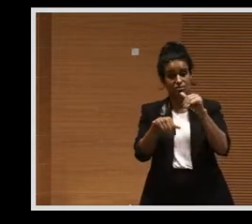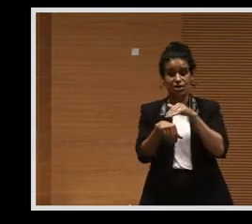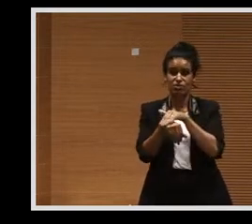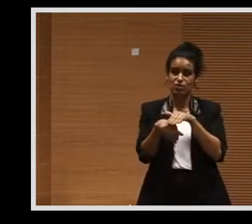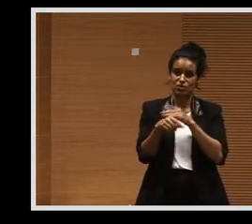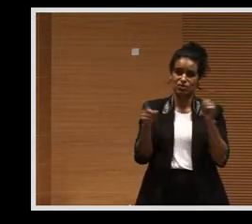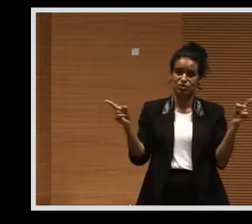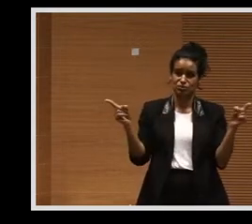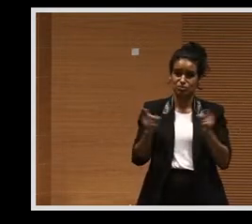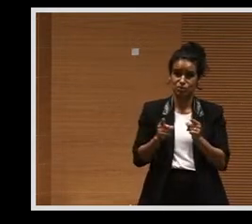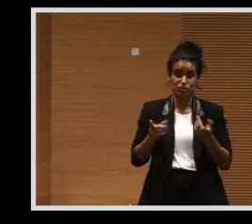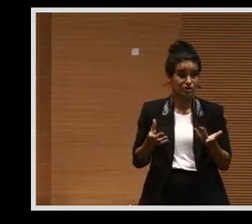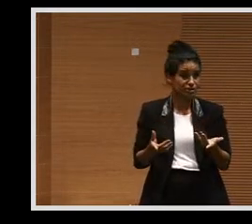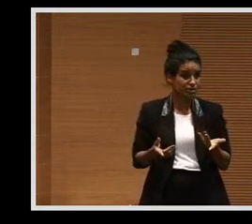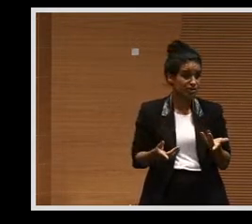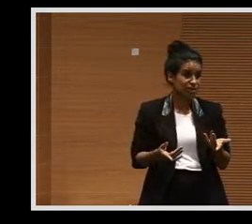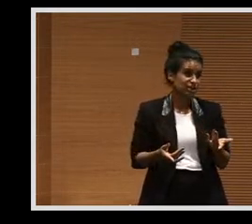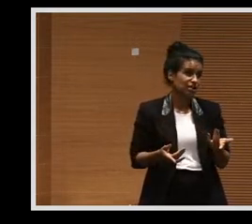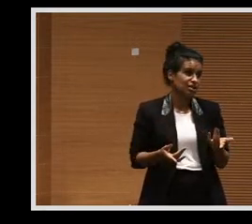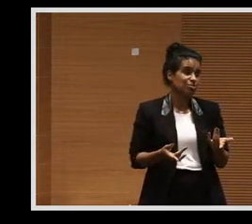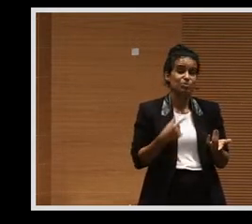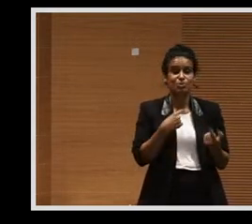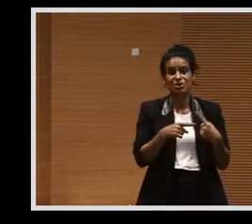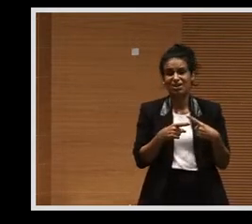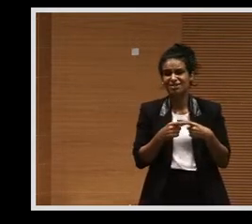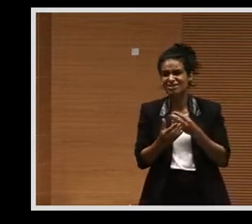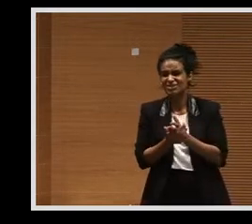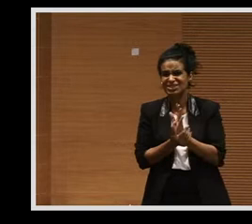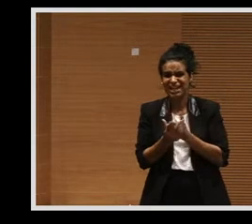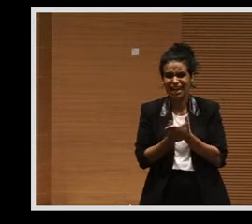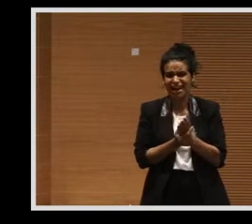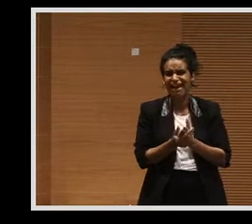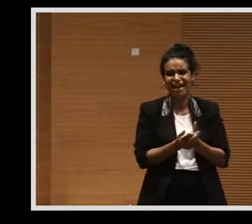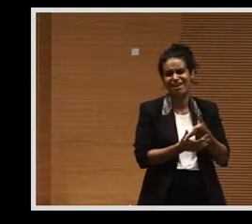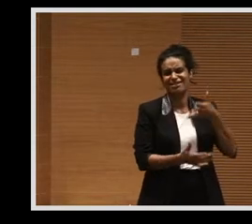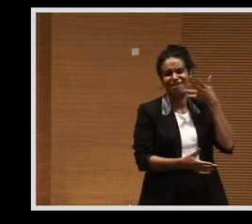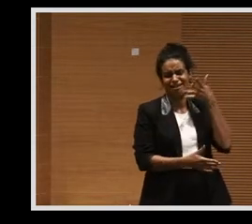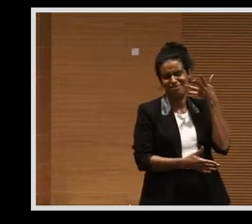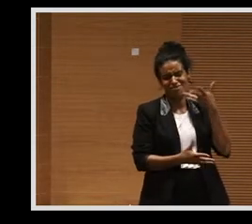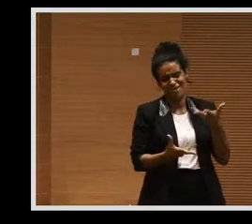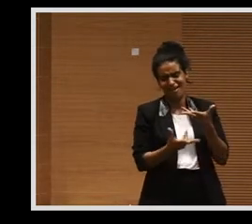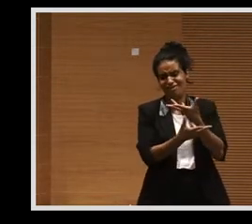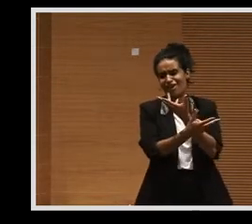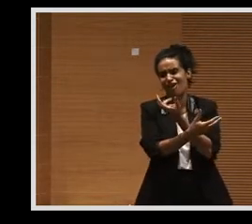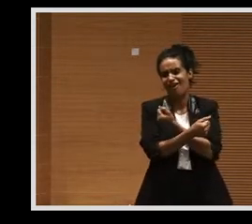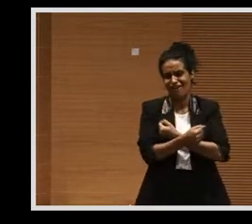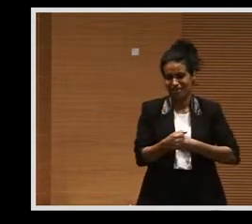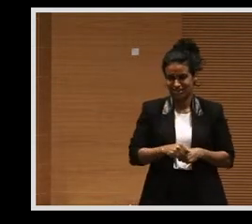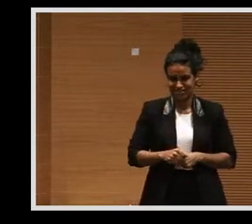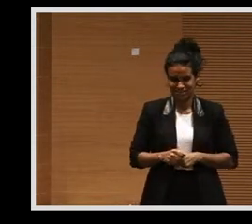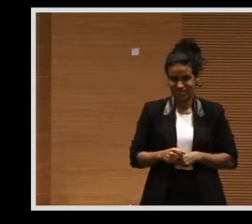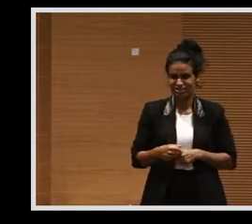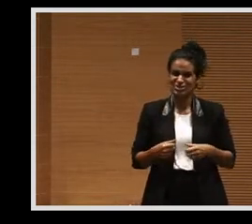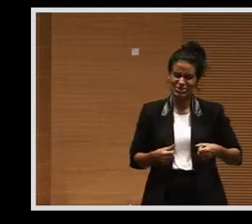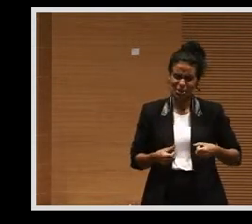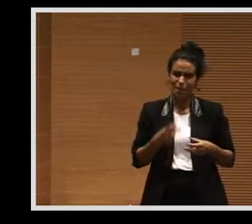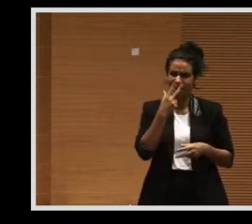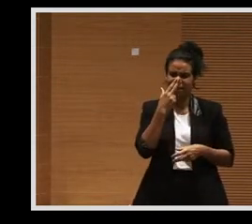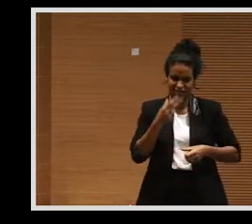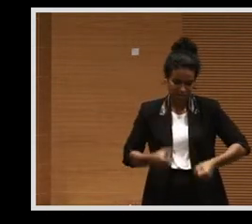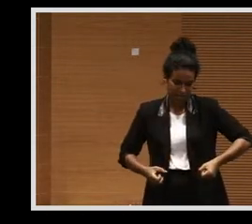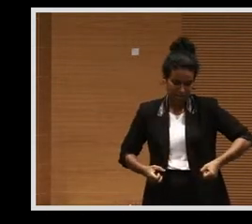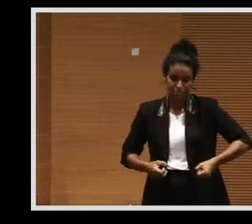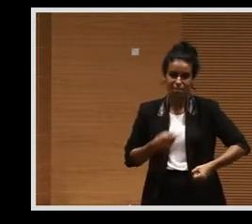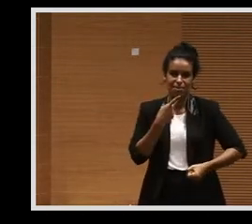aqui. Não, é injusto comigo, eu sou esse cara chato aqui, elas são maravilhosas, bota essas malas aqui, né? Tá, vamos dialogar para a gente,